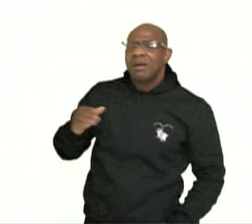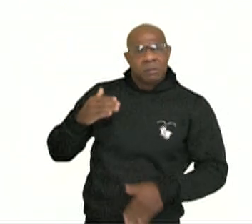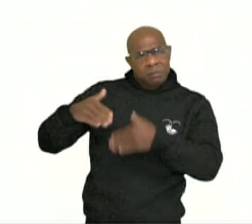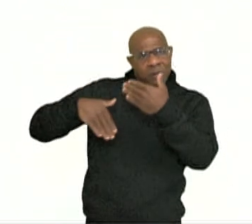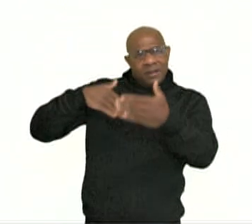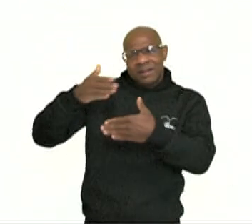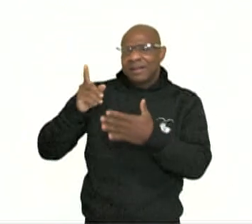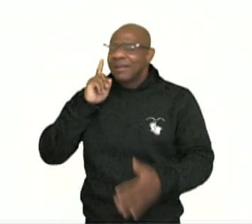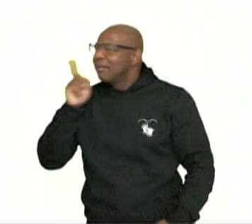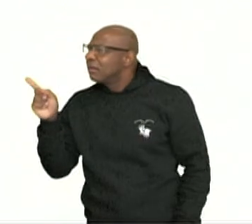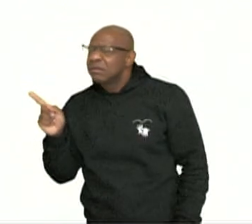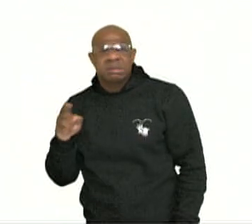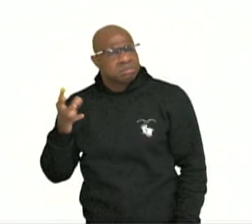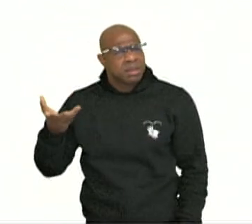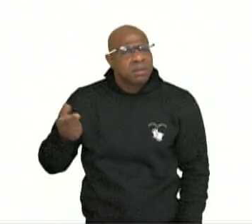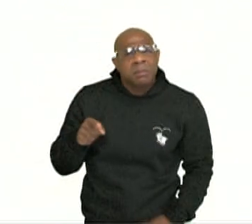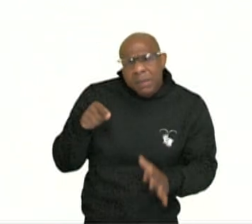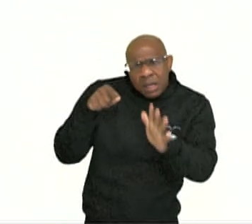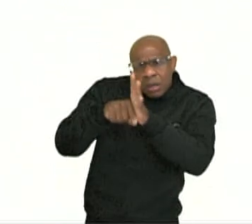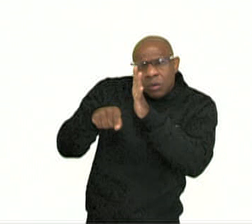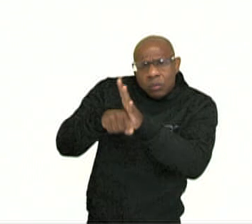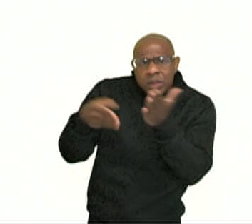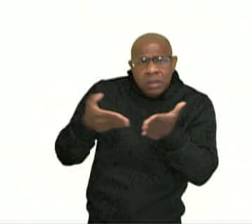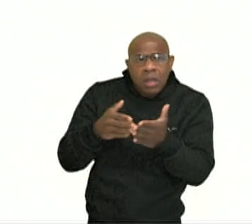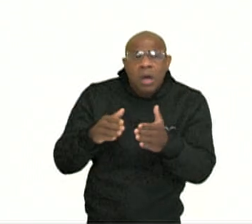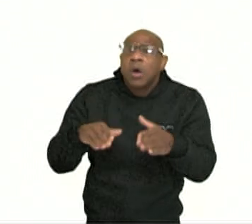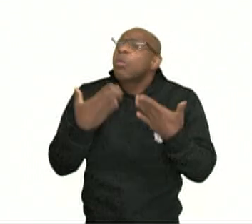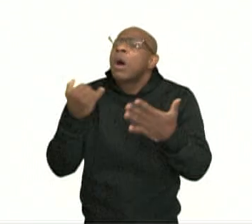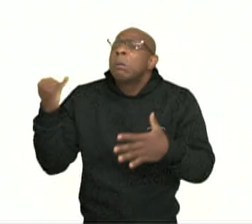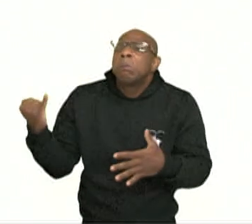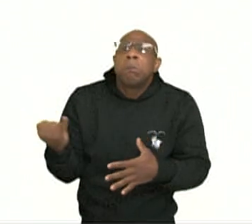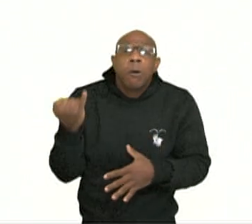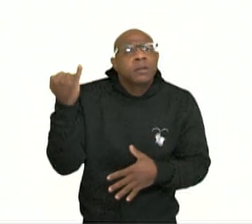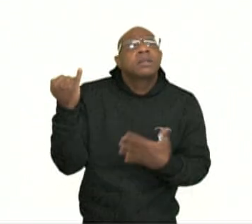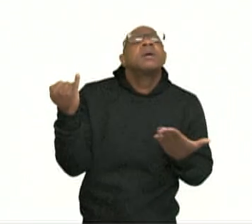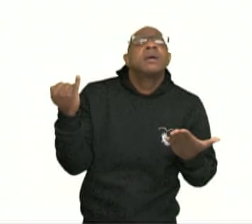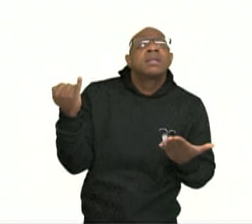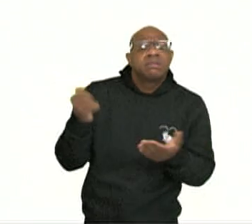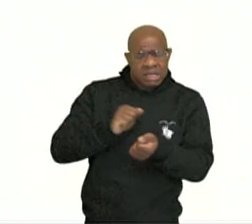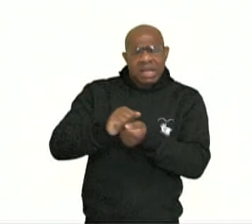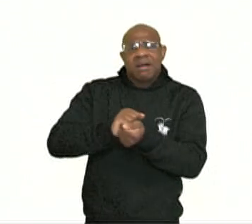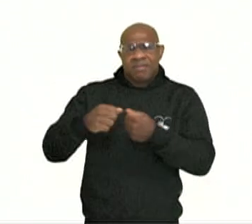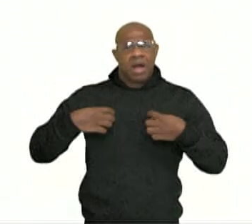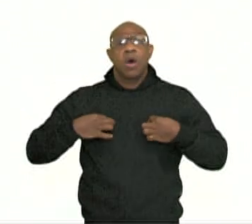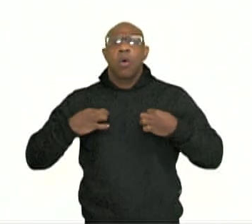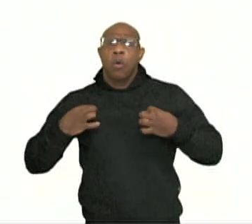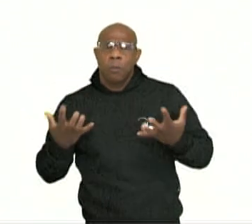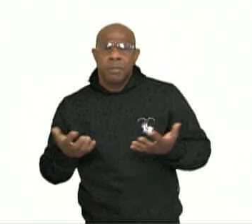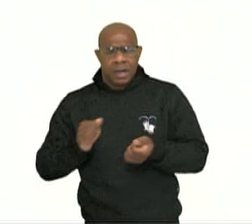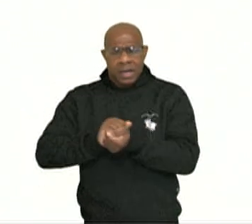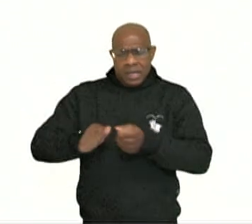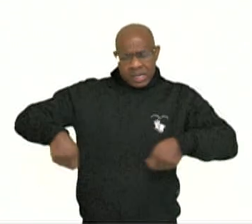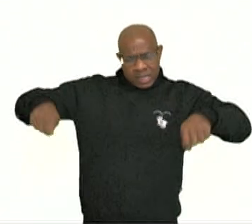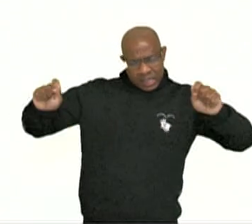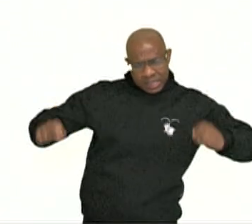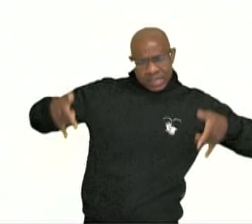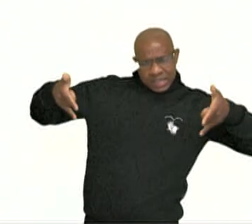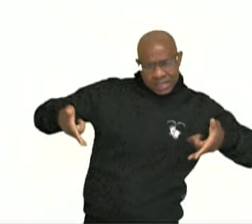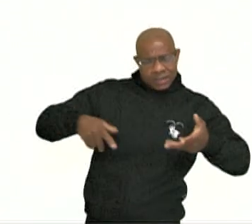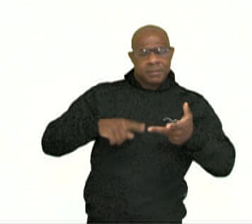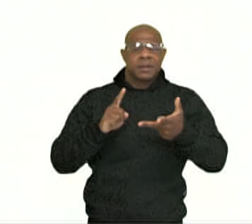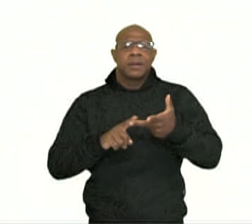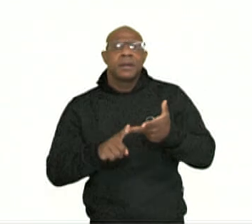maravilha. Mas eu pergunto para você, qual que é a importância de lavarmos as roupas de cama,